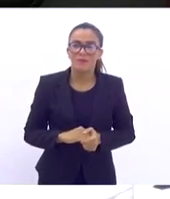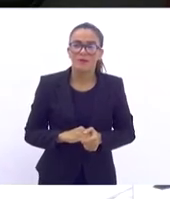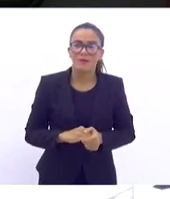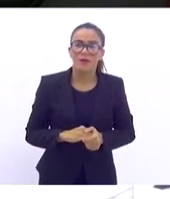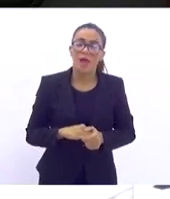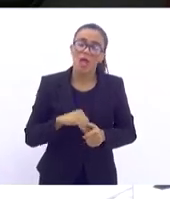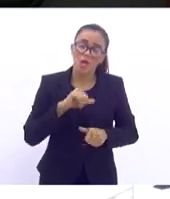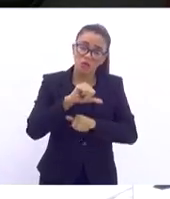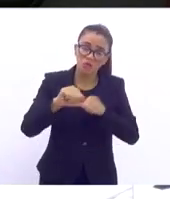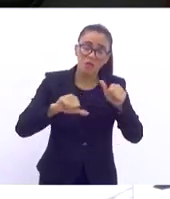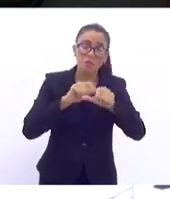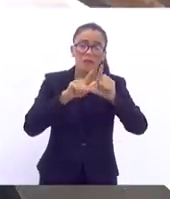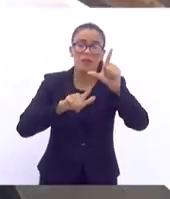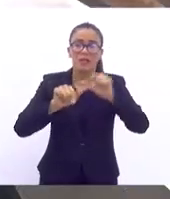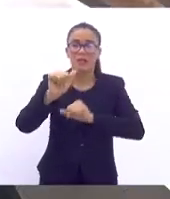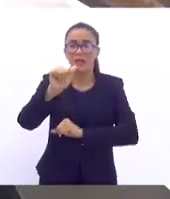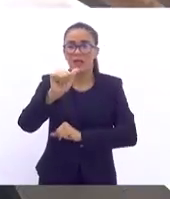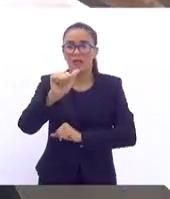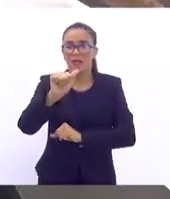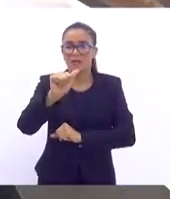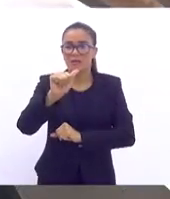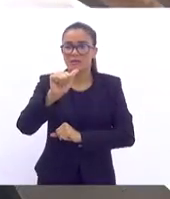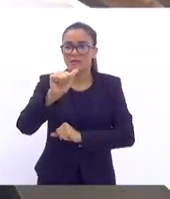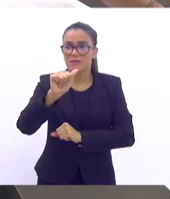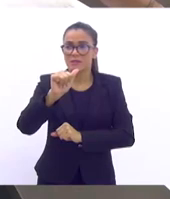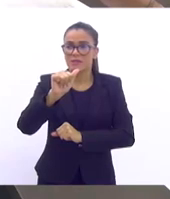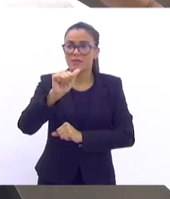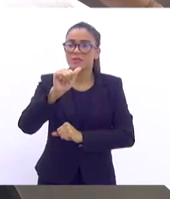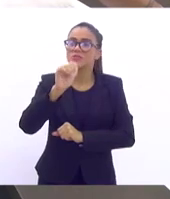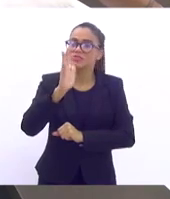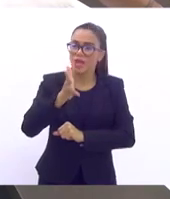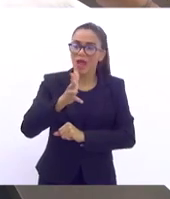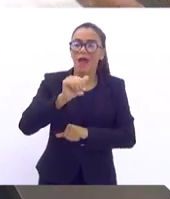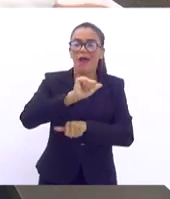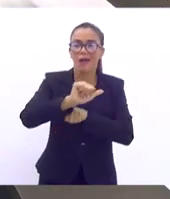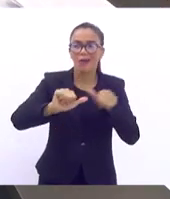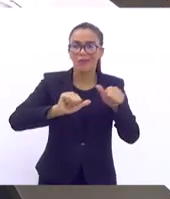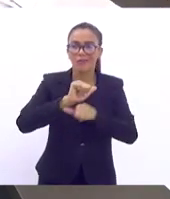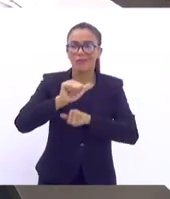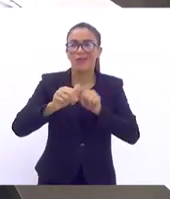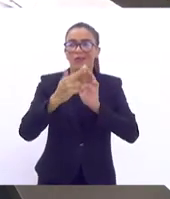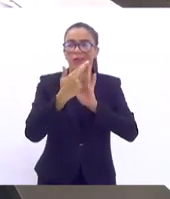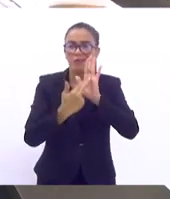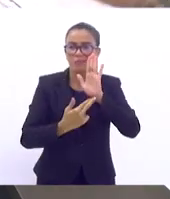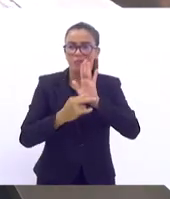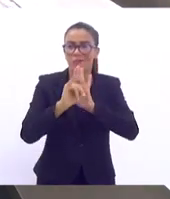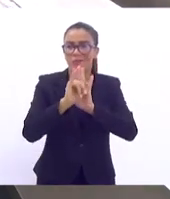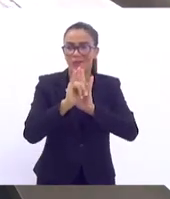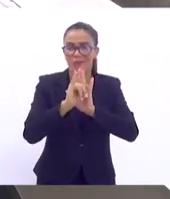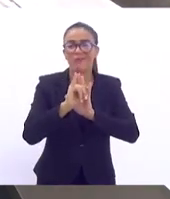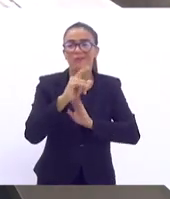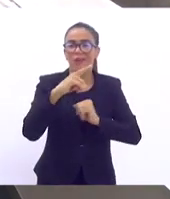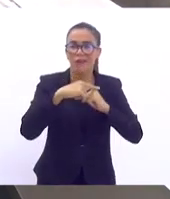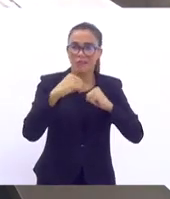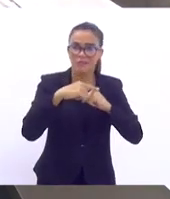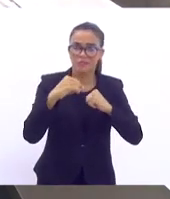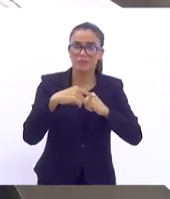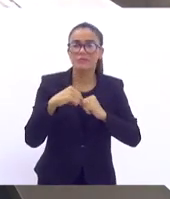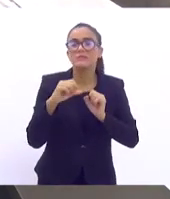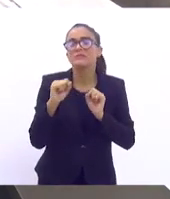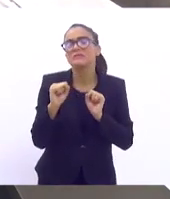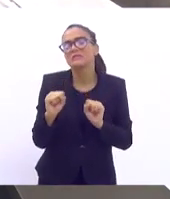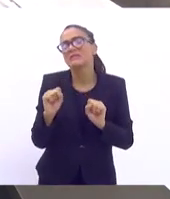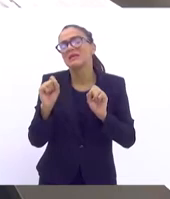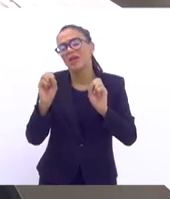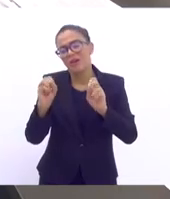bota a letra A já tá escrito isso altero o Regimento Interno residente e o artigo Mas aí tem que